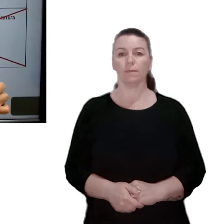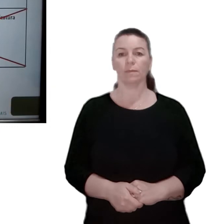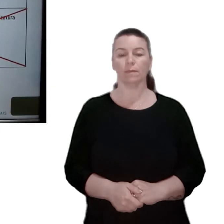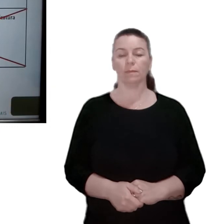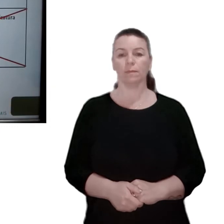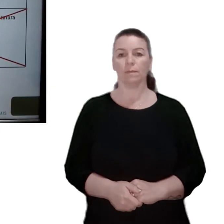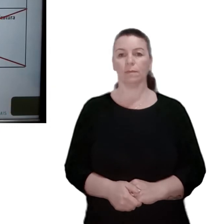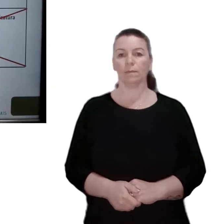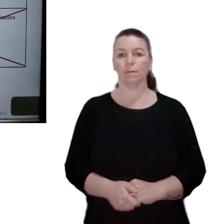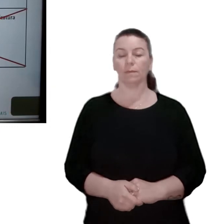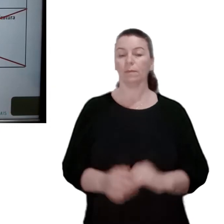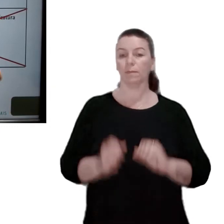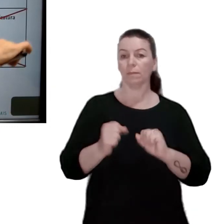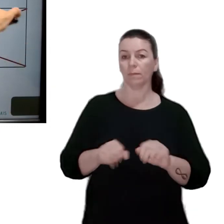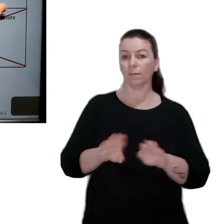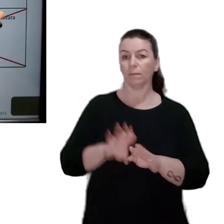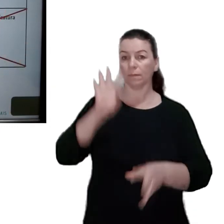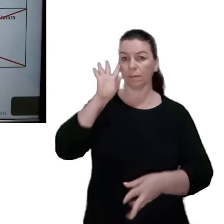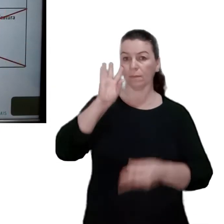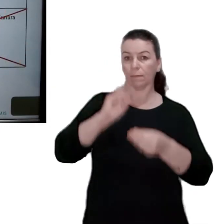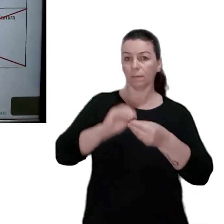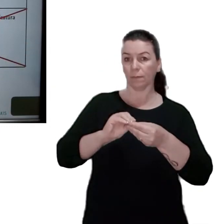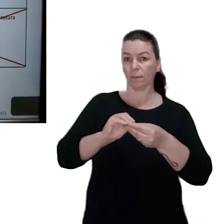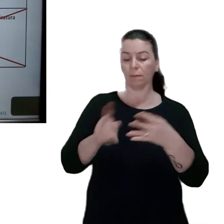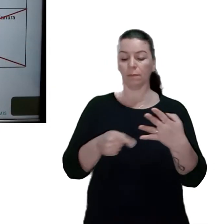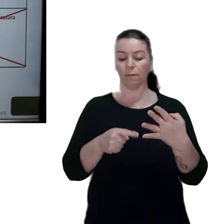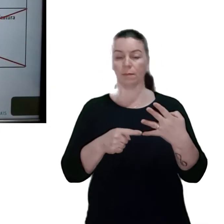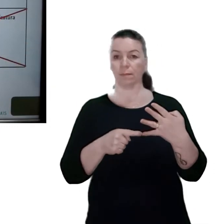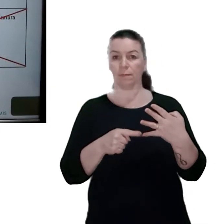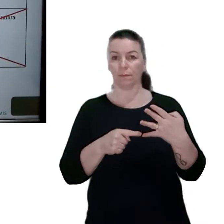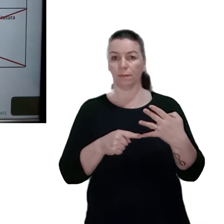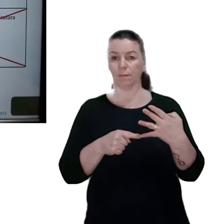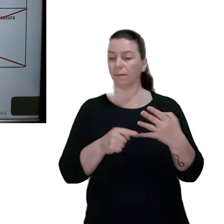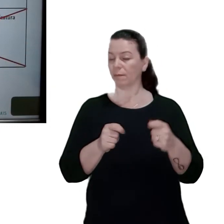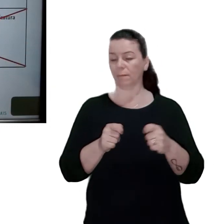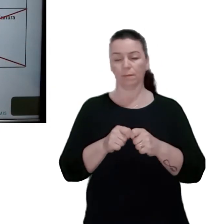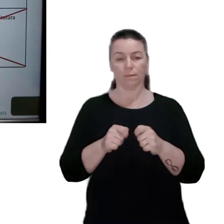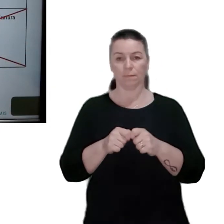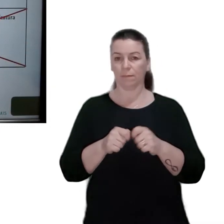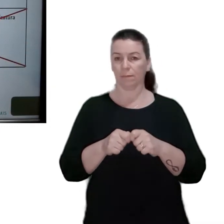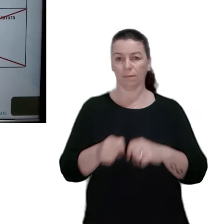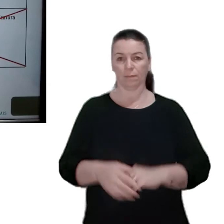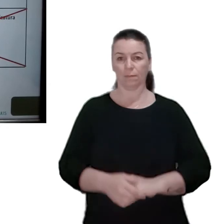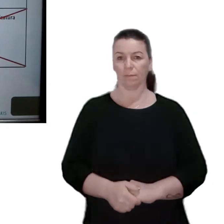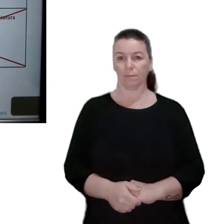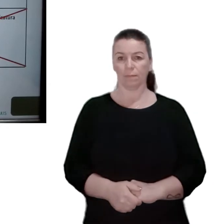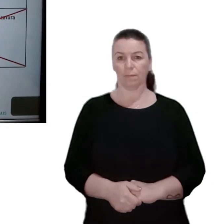E podemos também concluir que Daniela não fez a caricatura.